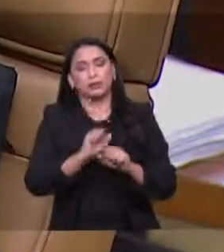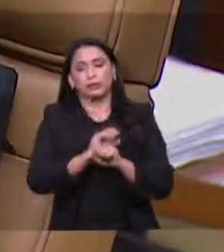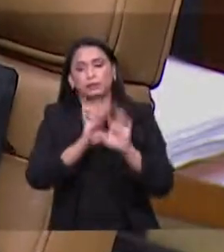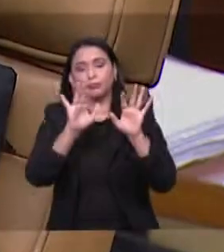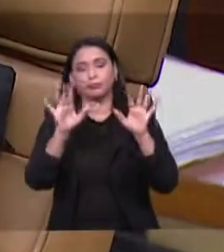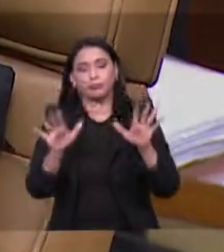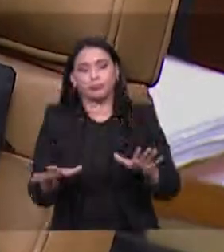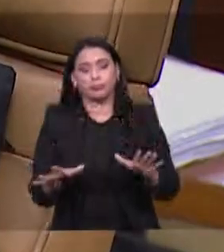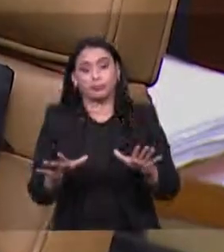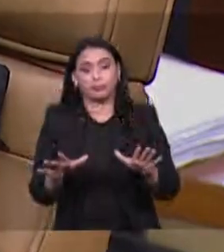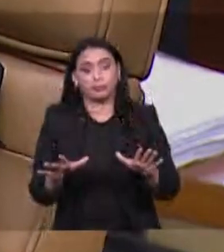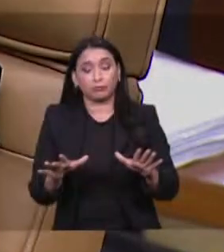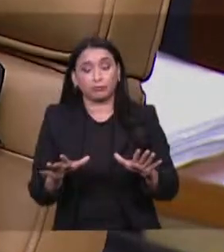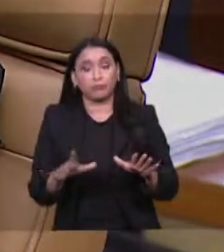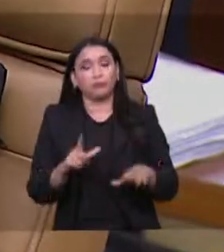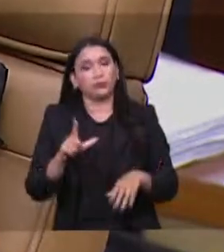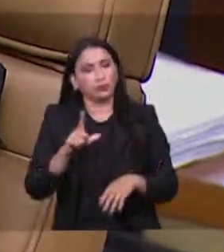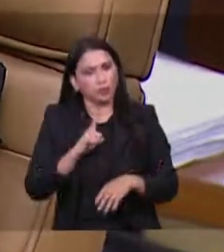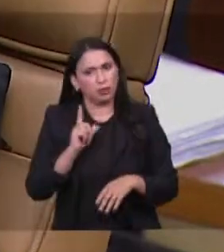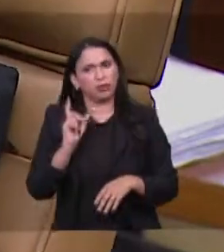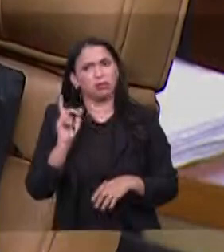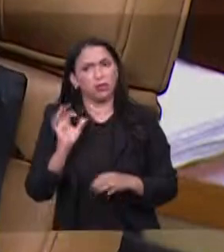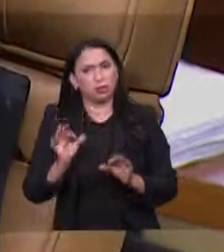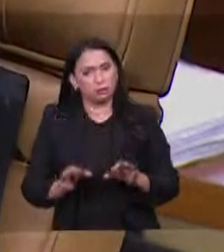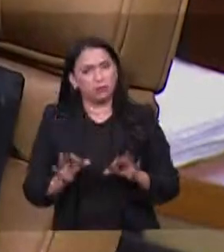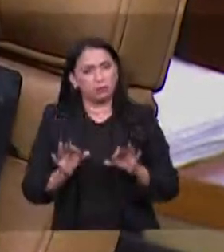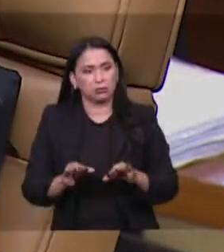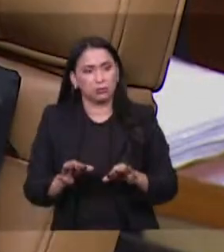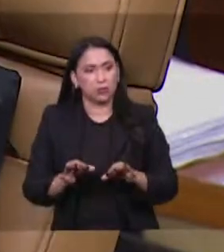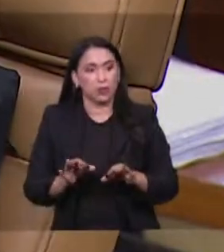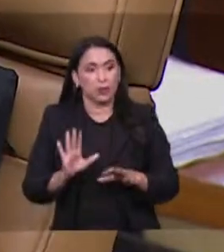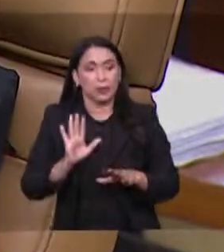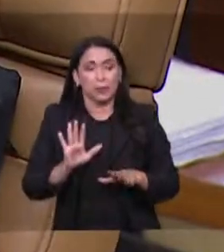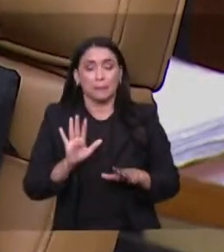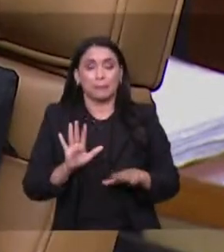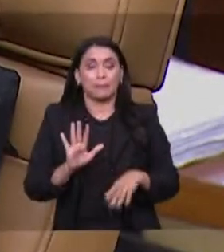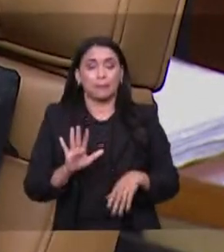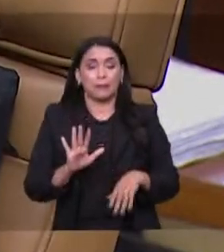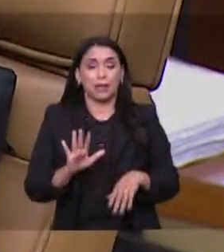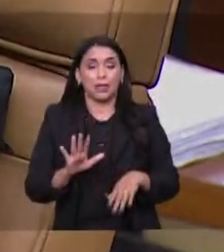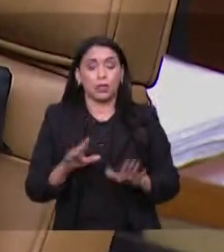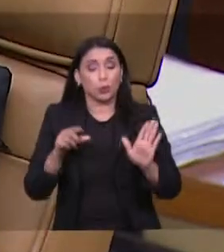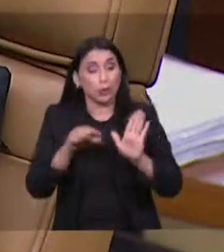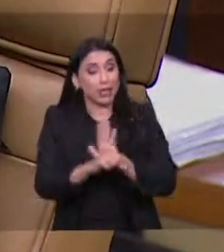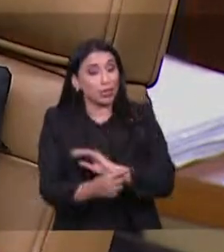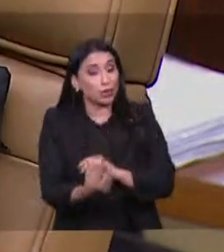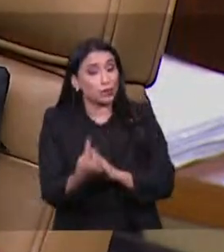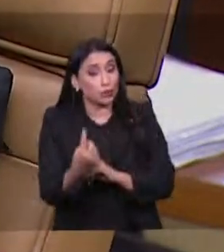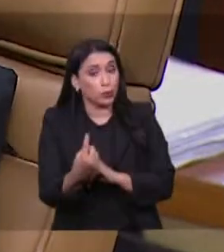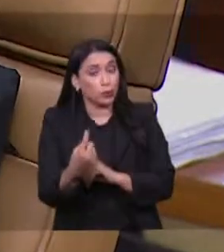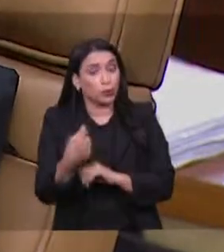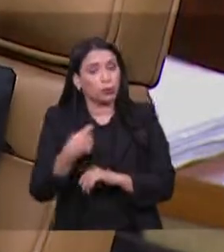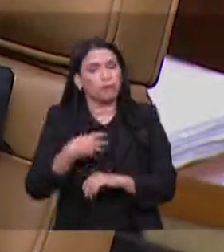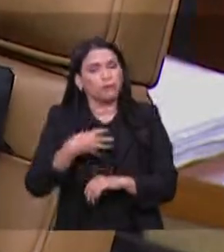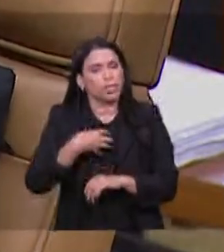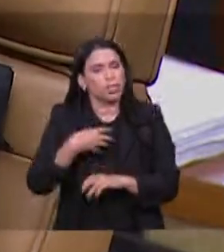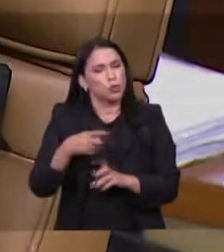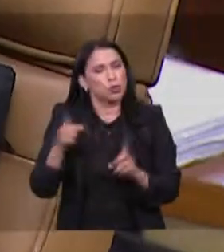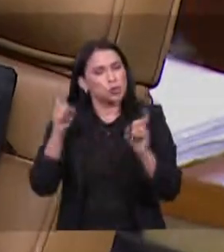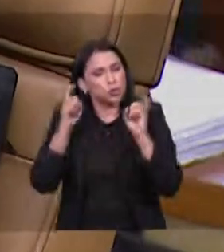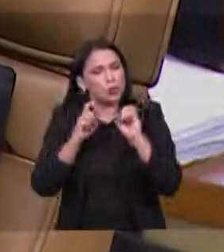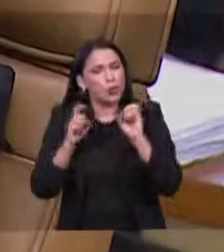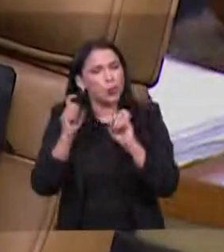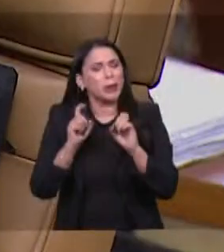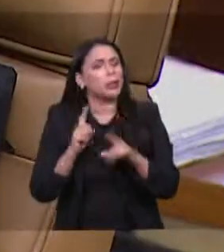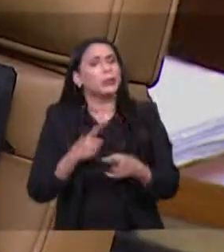acho que está repleto de razão. Mas o parágrafo único me preocupou, porque o parágrafo único diz assim,